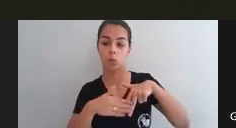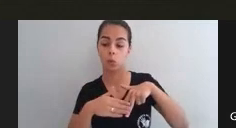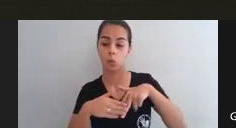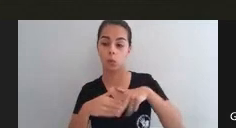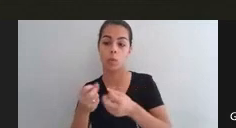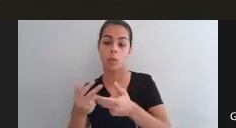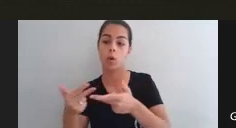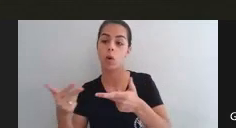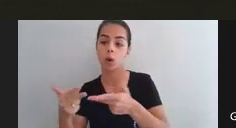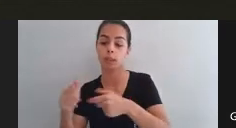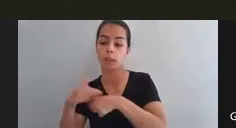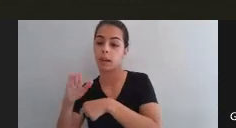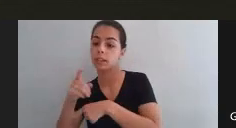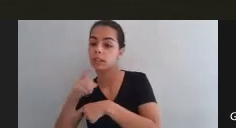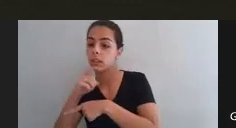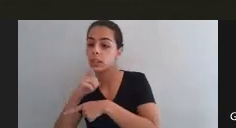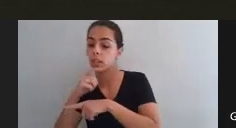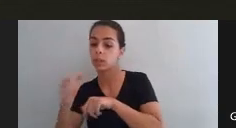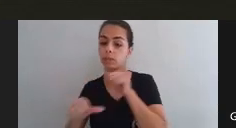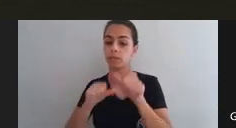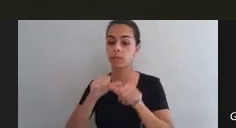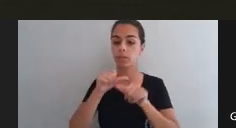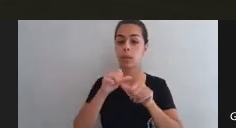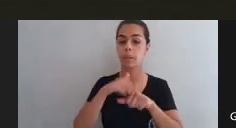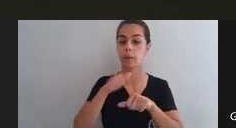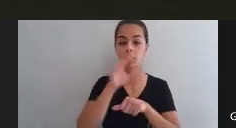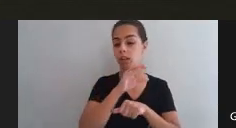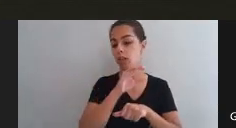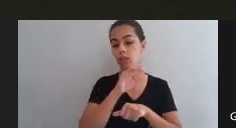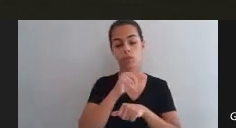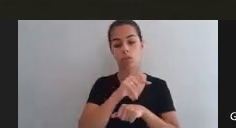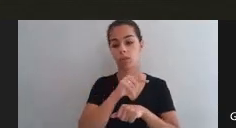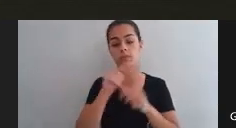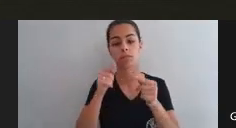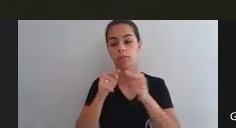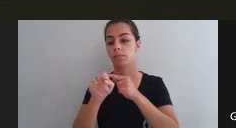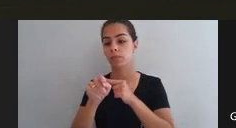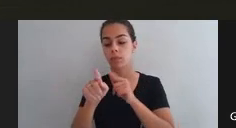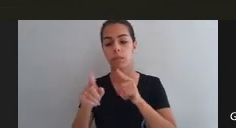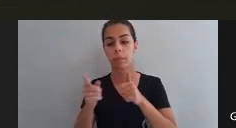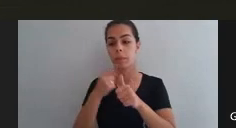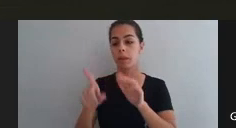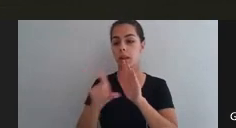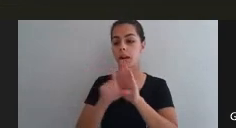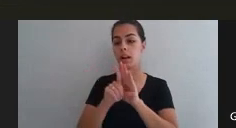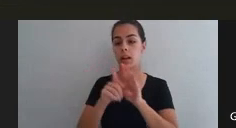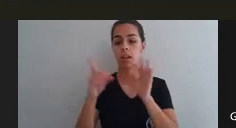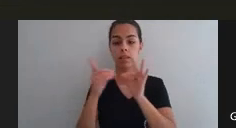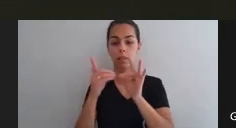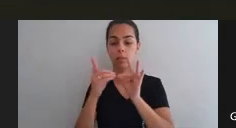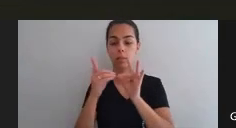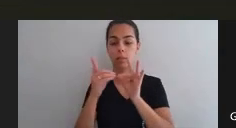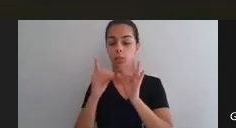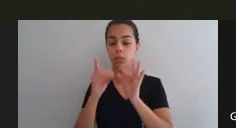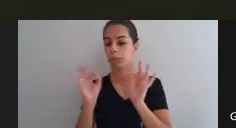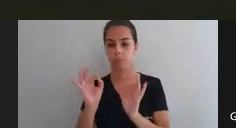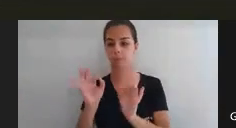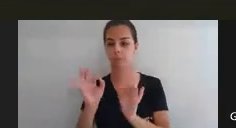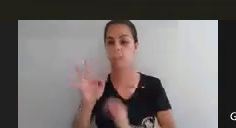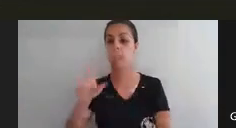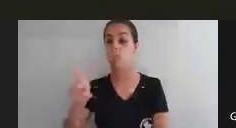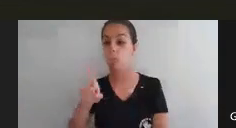mais quente não viola a primeira lei da termodinâmica. Inclusive, fluxo natural, de